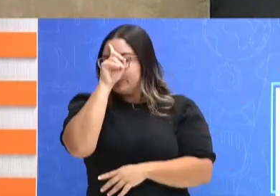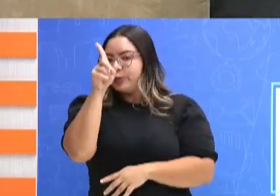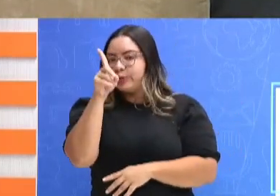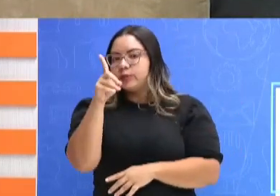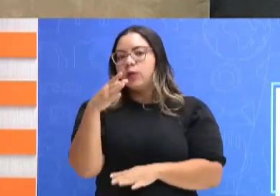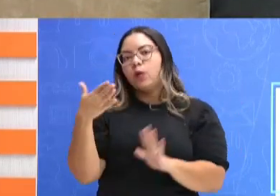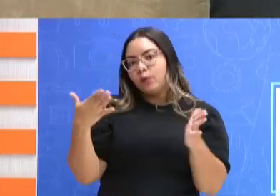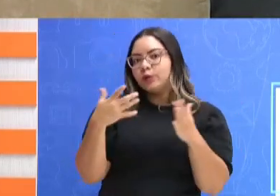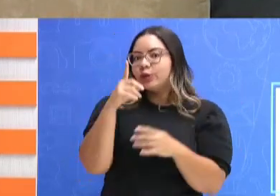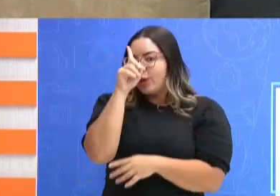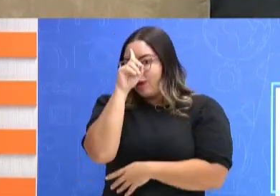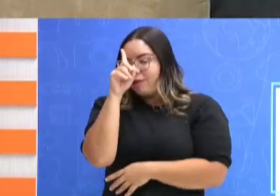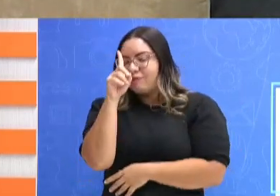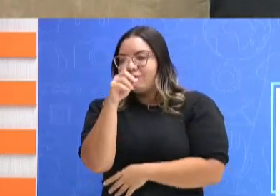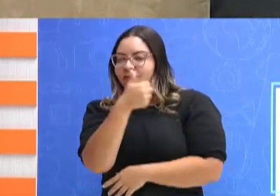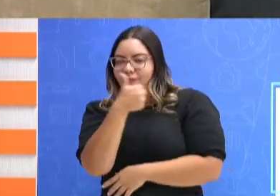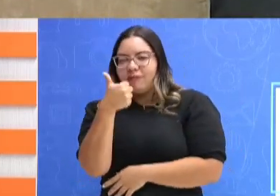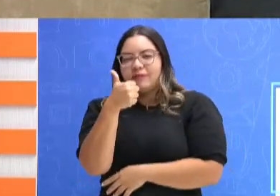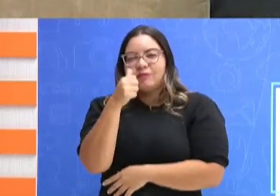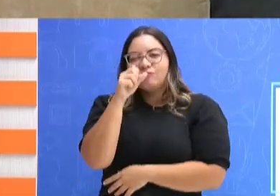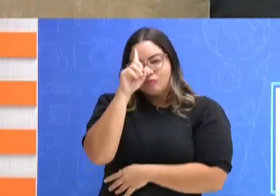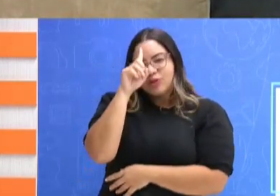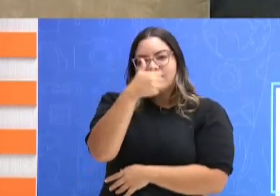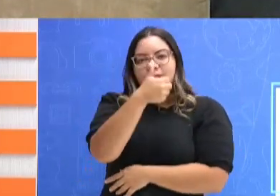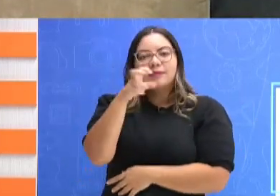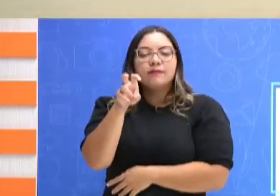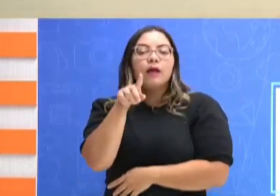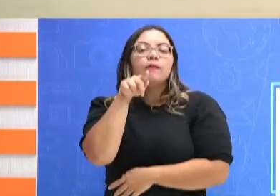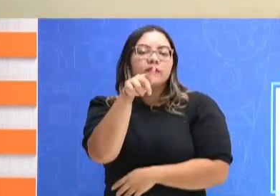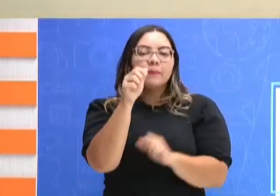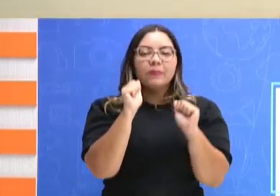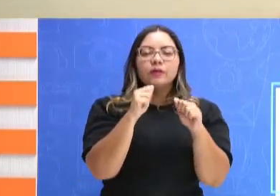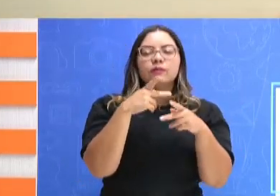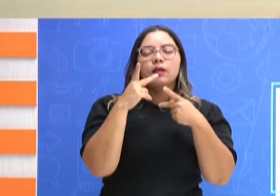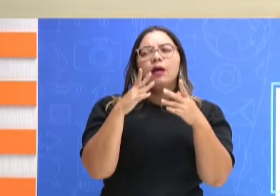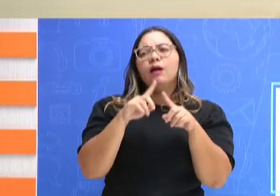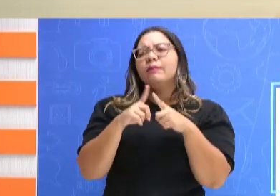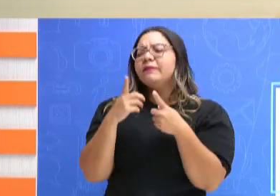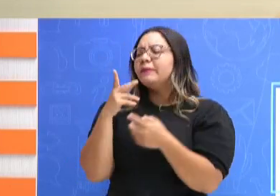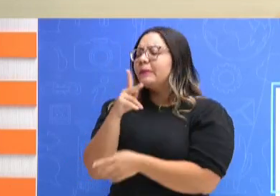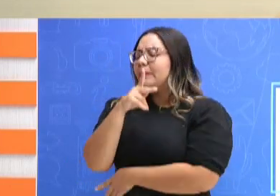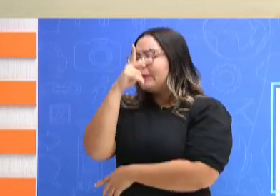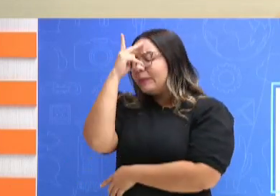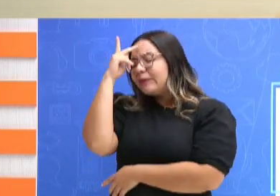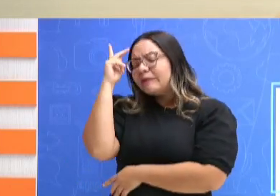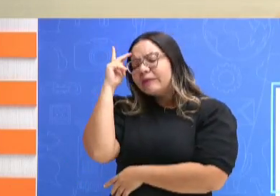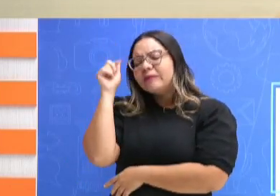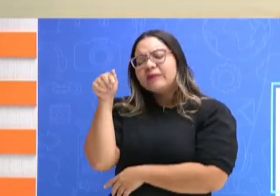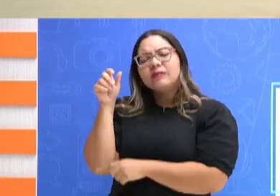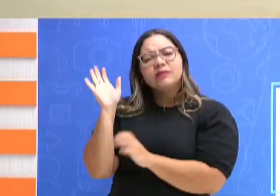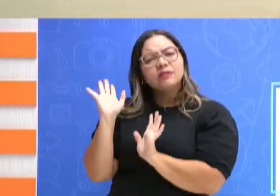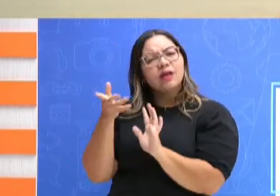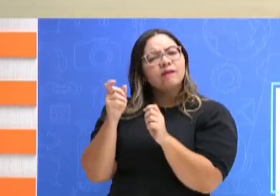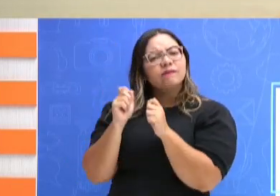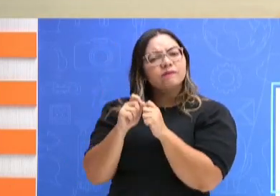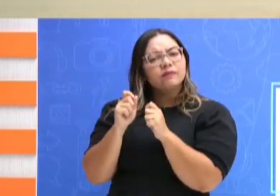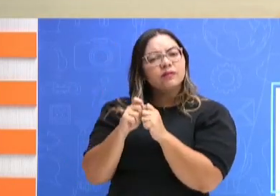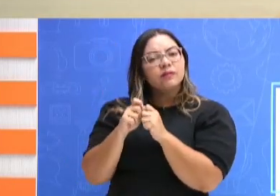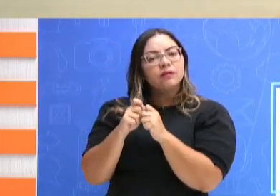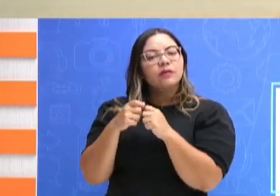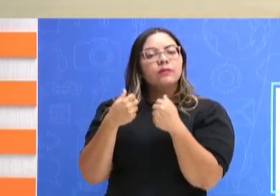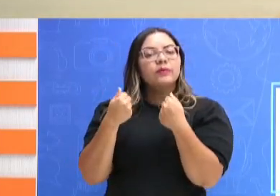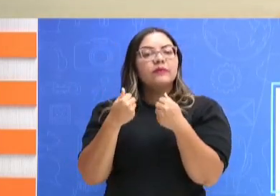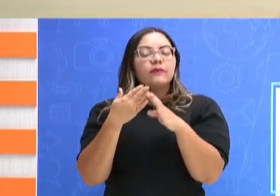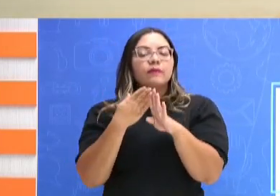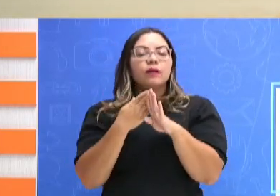4 dias. Hoje é dia 11, daqui é dia 15. E aí você pode dizer, mas prefeito, isso você já fez. Só tem que,